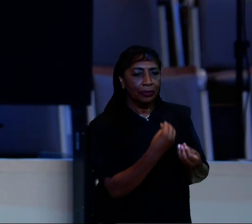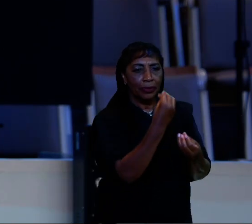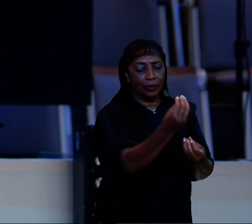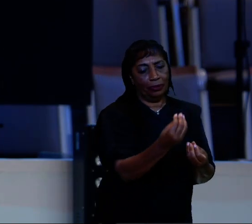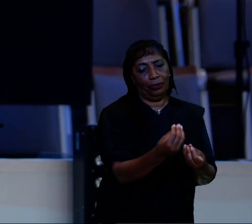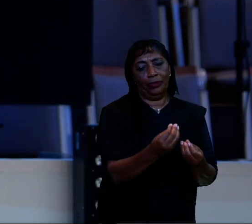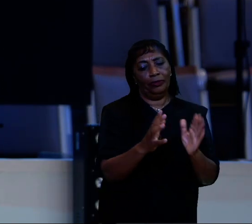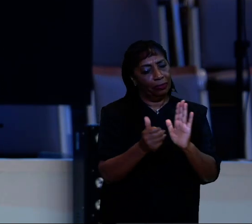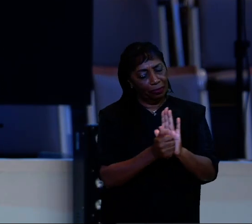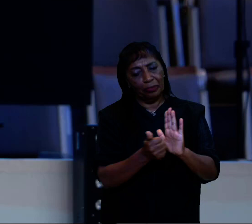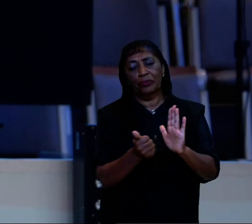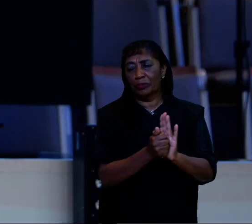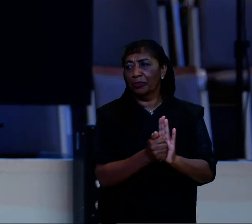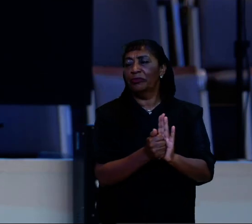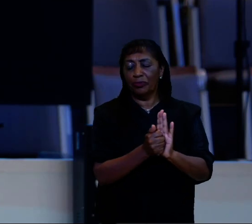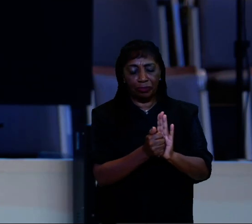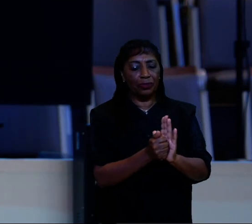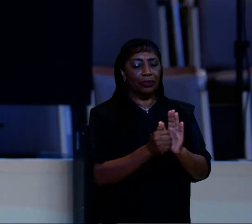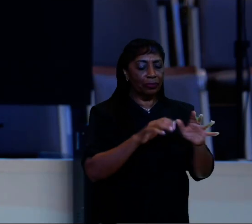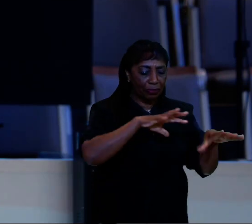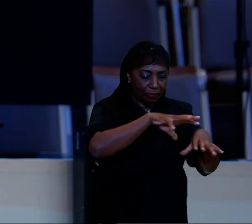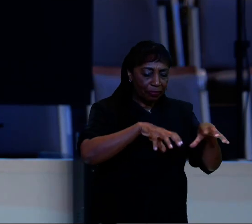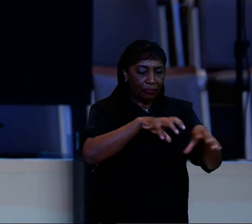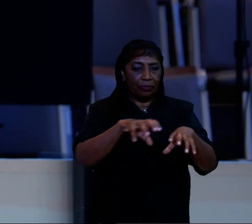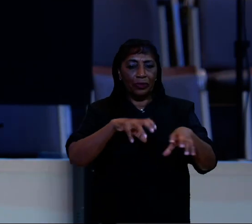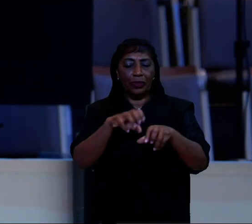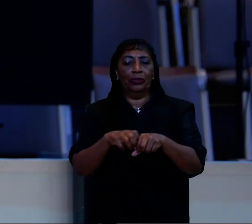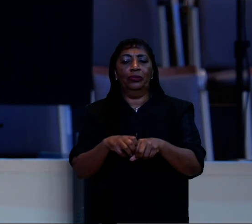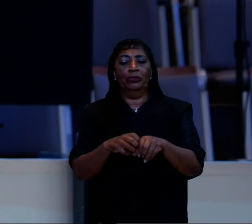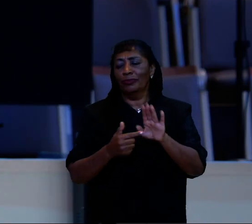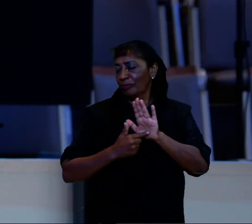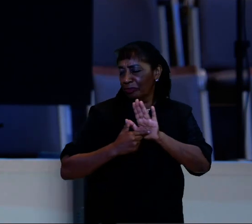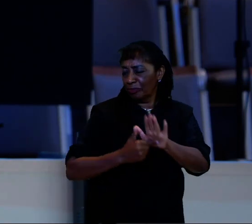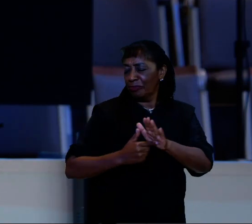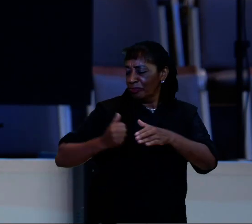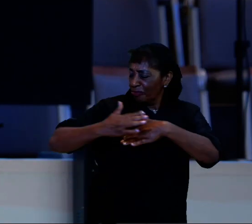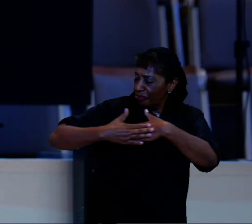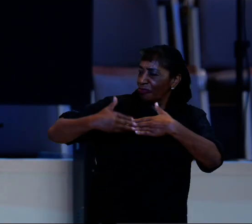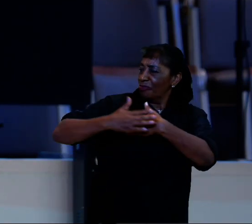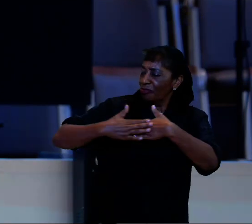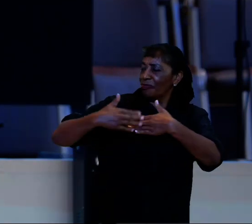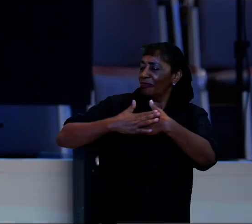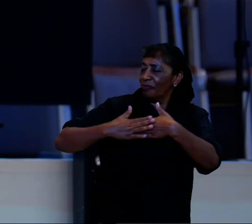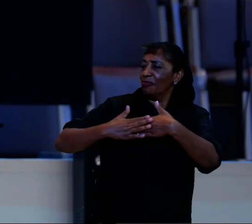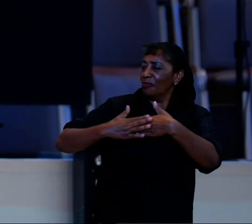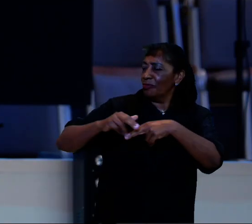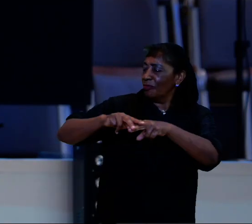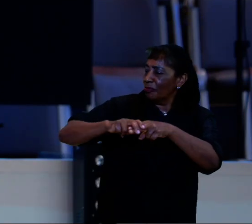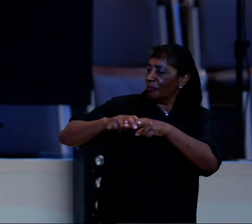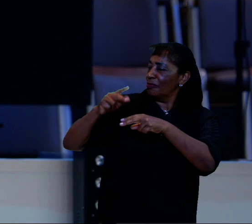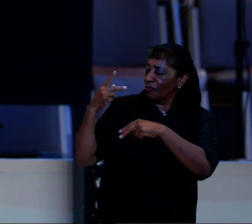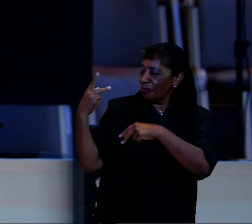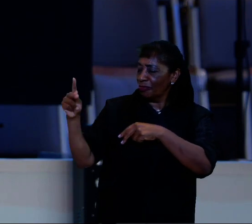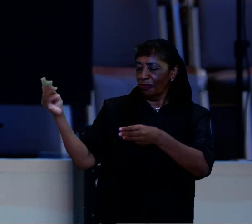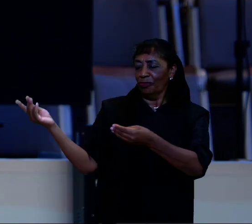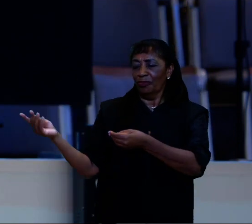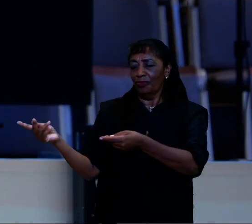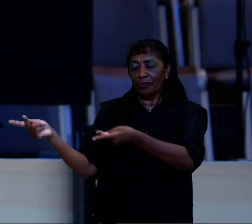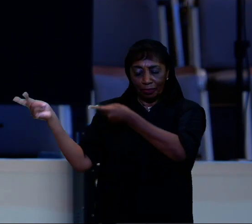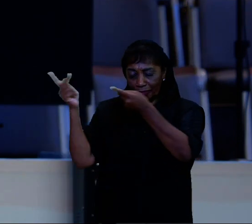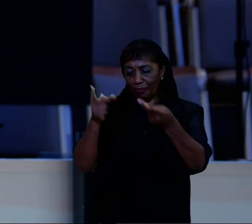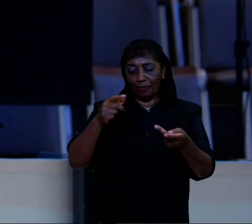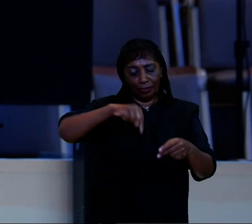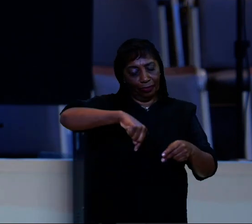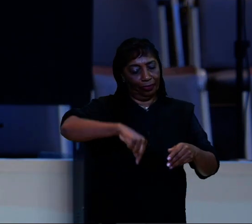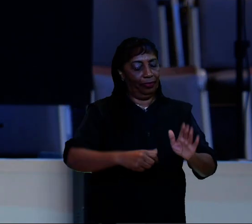uma representação de carinho por você estar com a gente aqui hoje, tá bom? Então assim que terminar, você pode ir para lá. A gente já